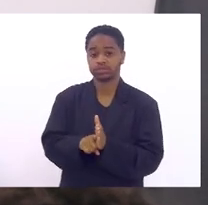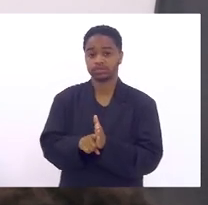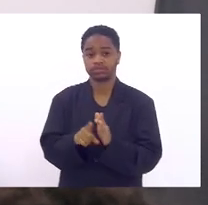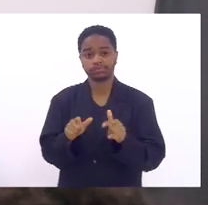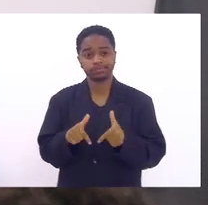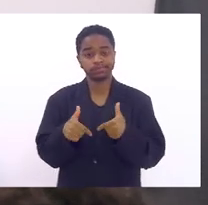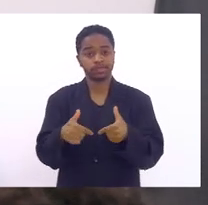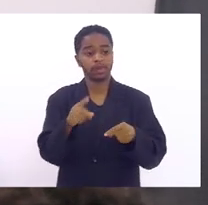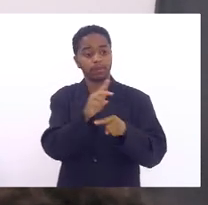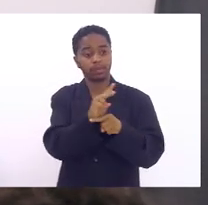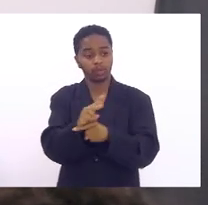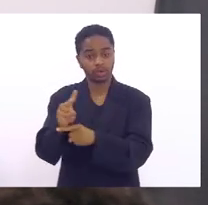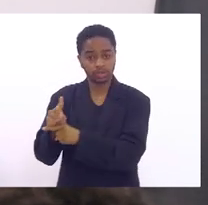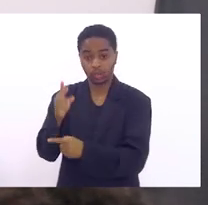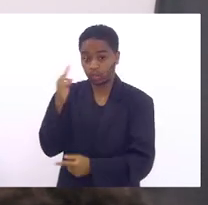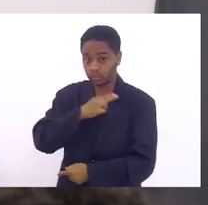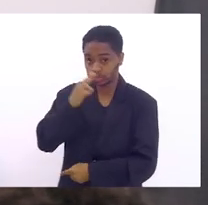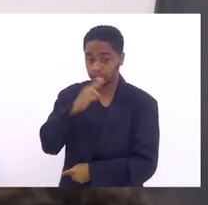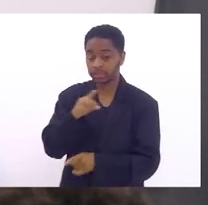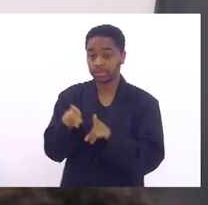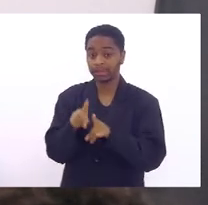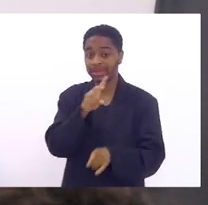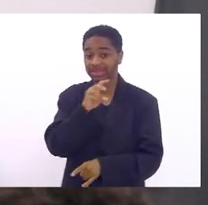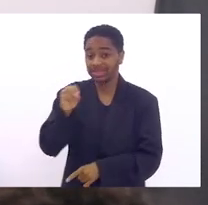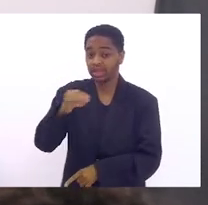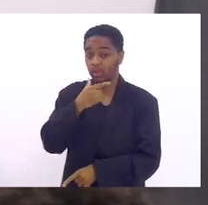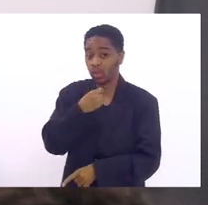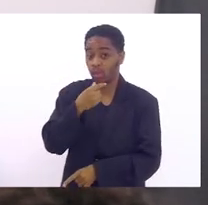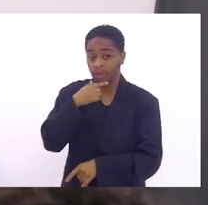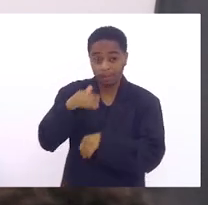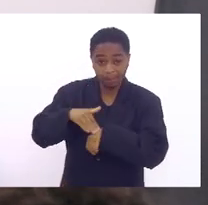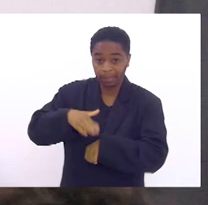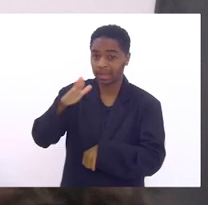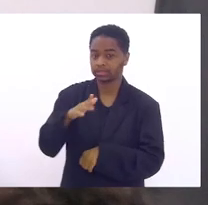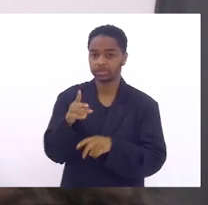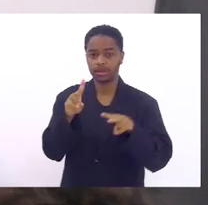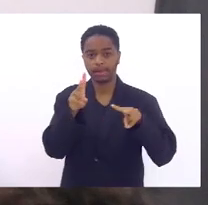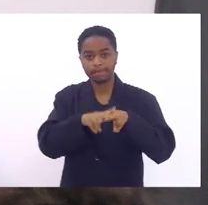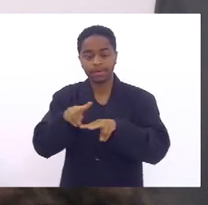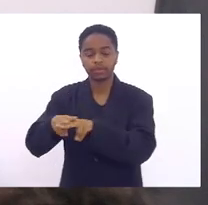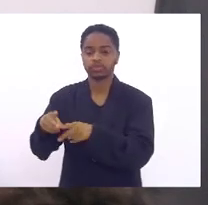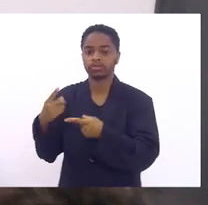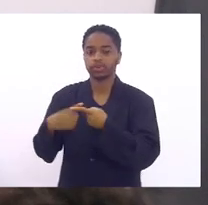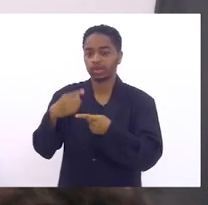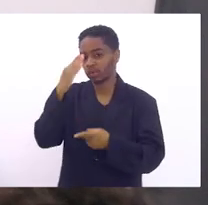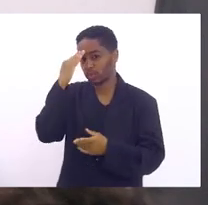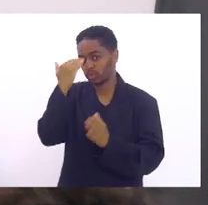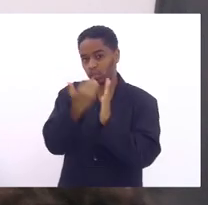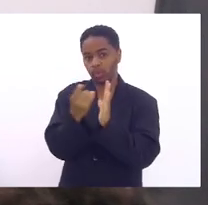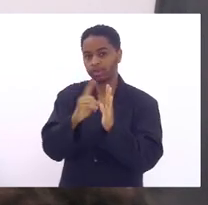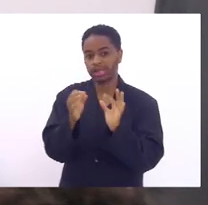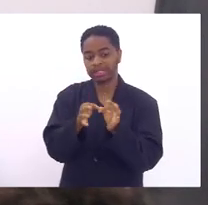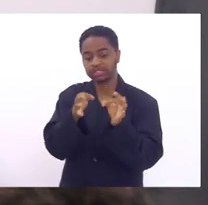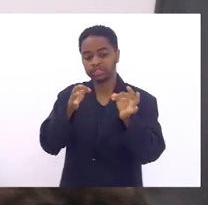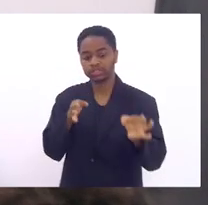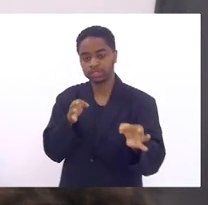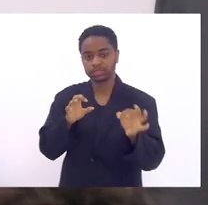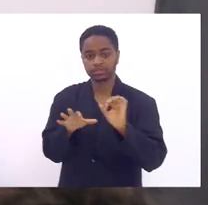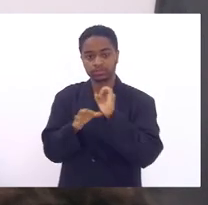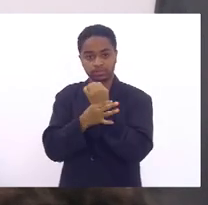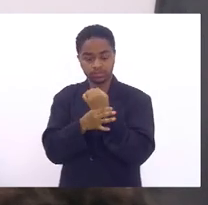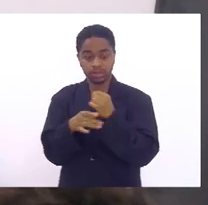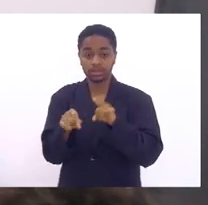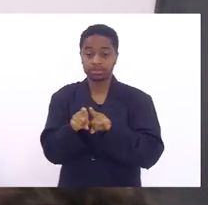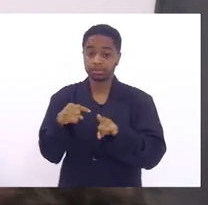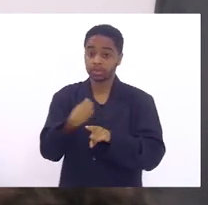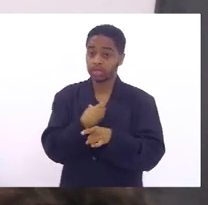anos mais de 500 homens presos por descumprimento de medida protetiva ou seja pra gente isso é uma uma grande